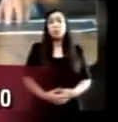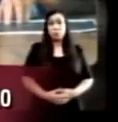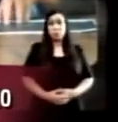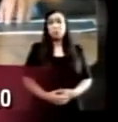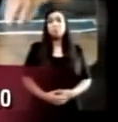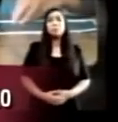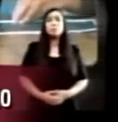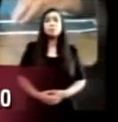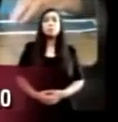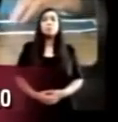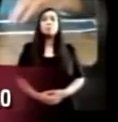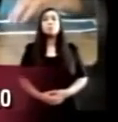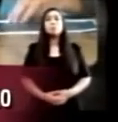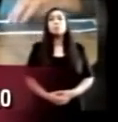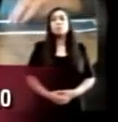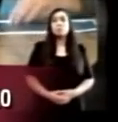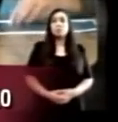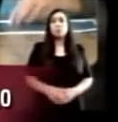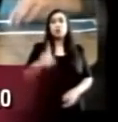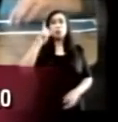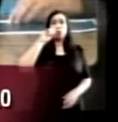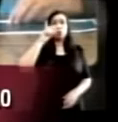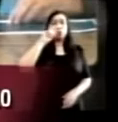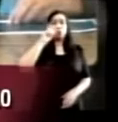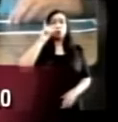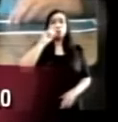pulou do dia